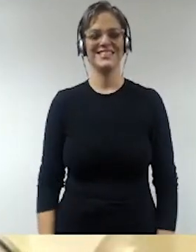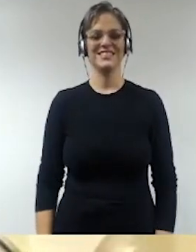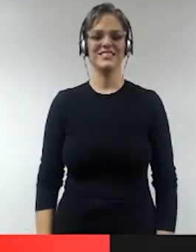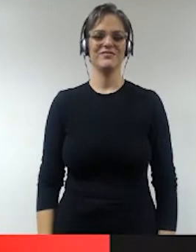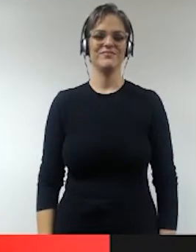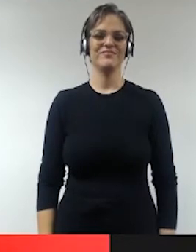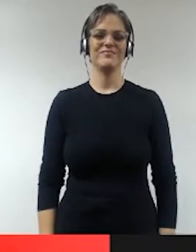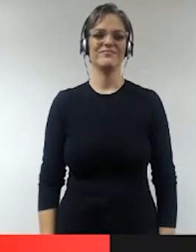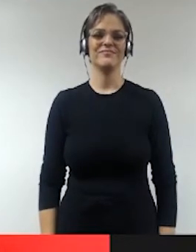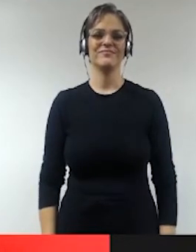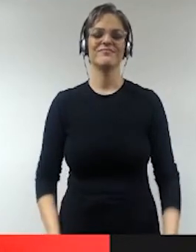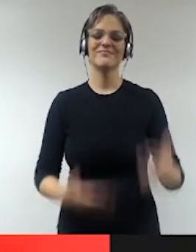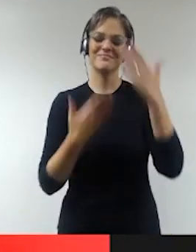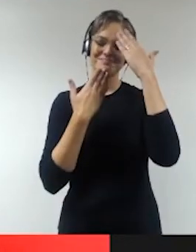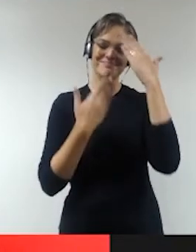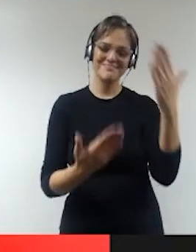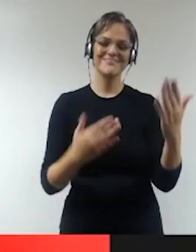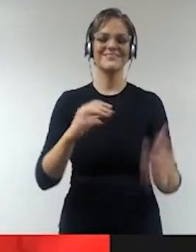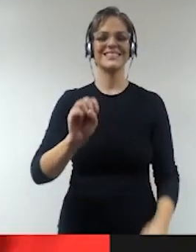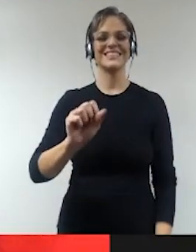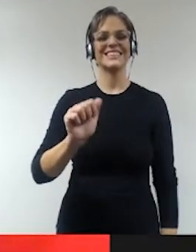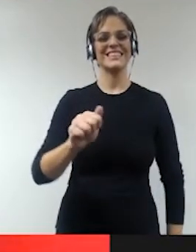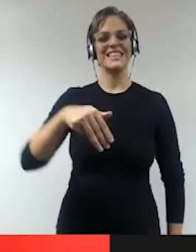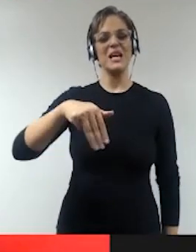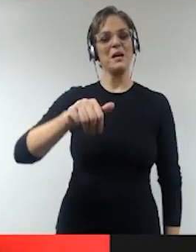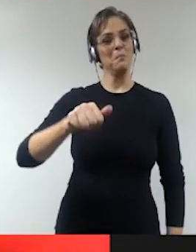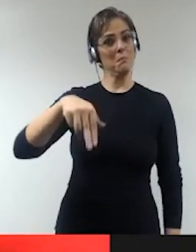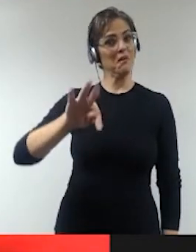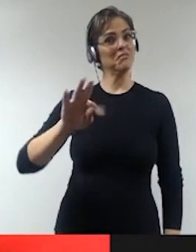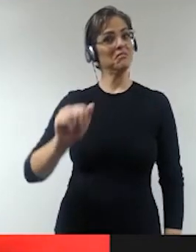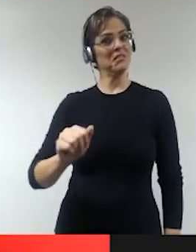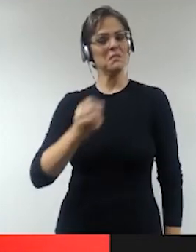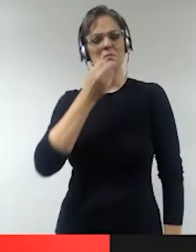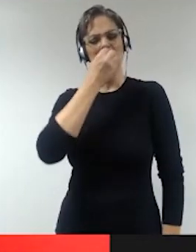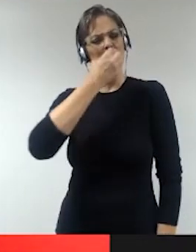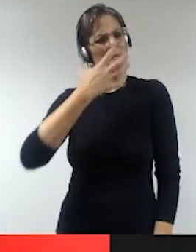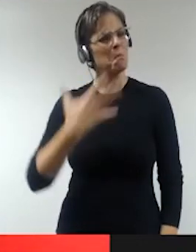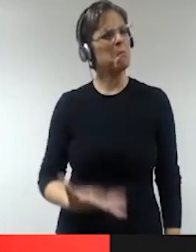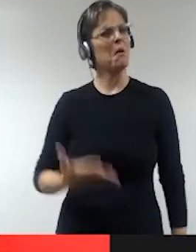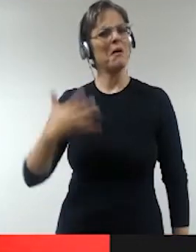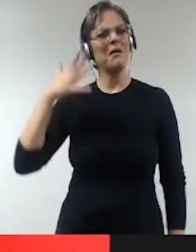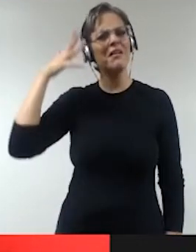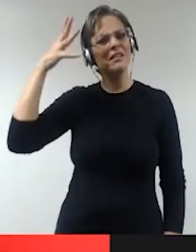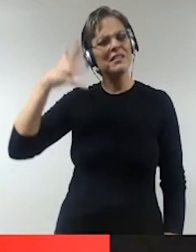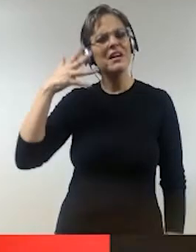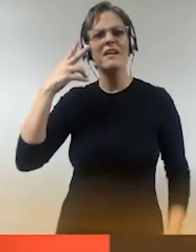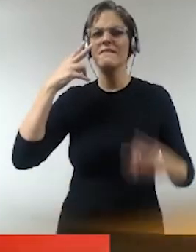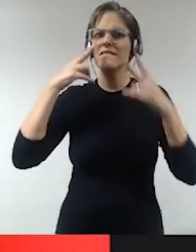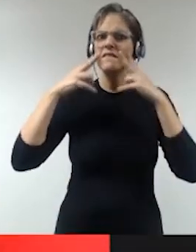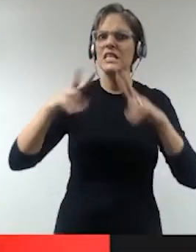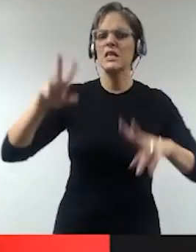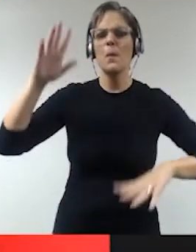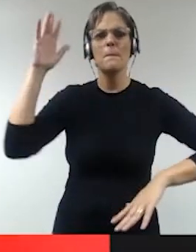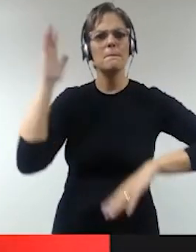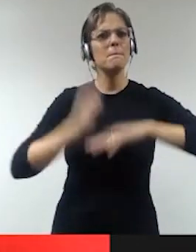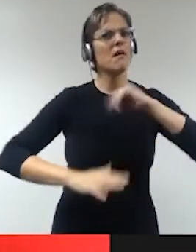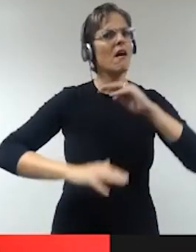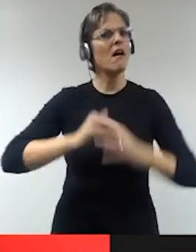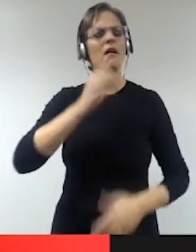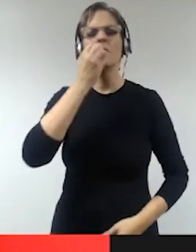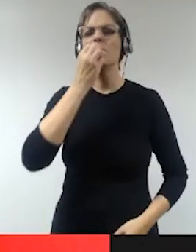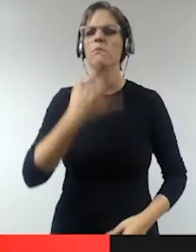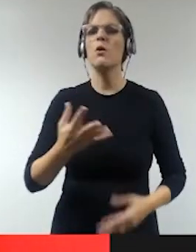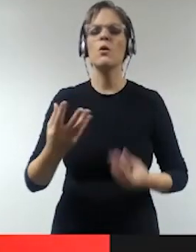Eu que agradeço, doutora Samanta. Muito boas suas colocações, a visão prática do consequencialismo, e